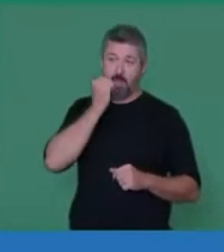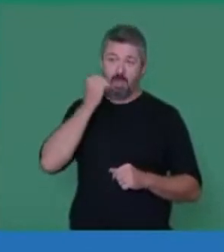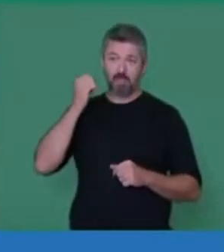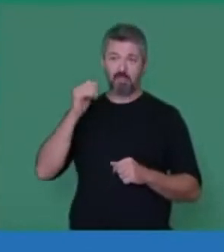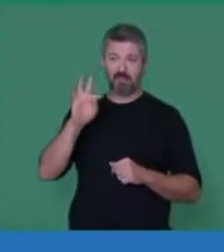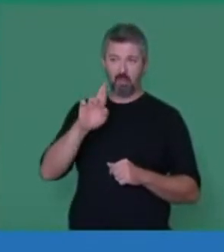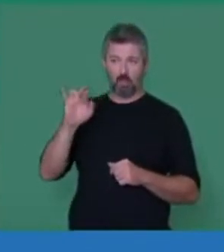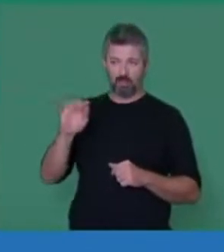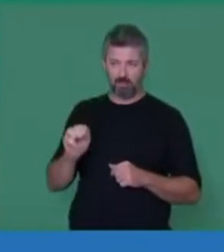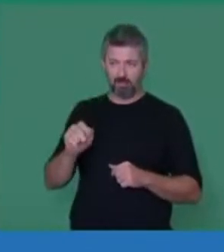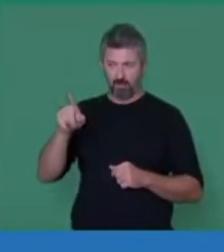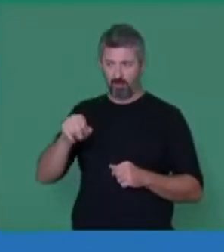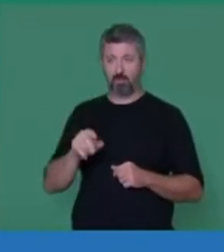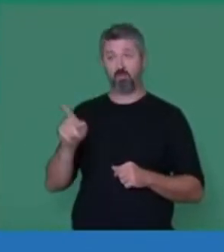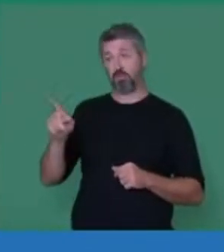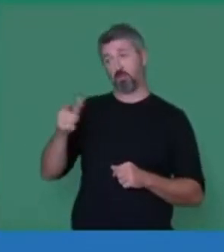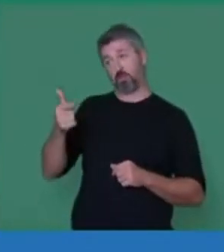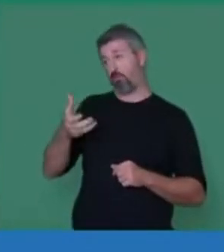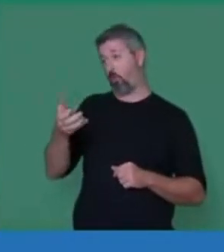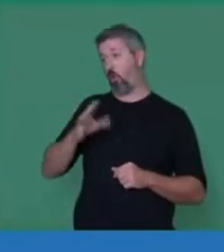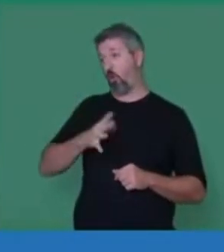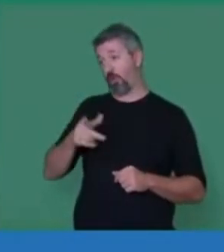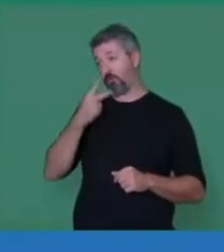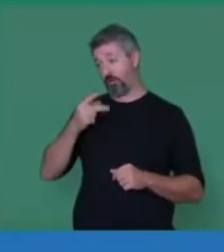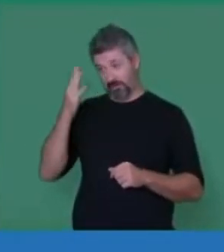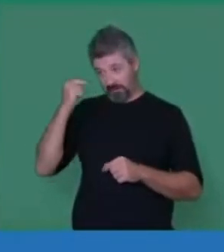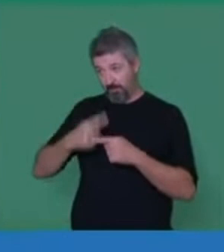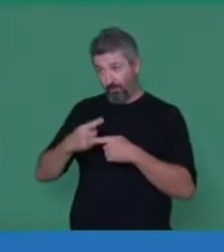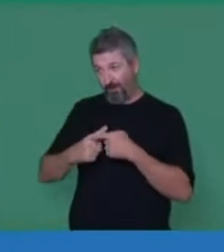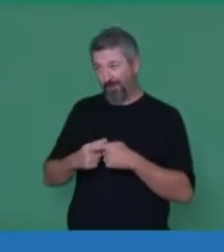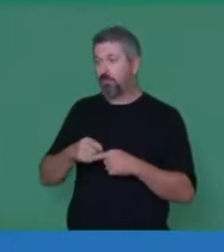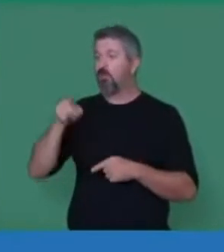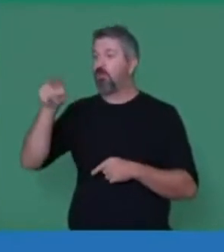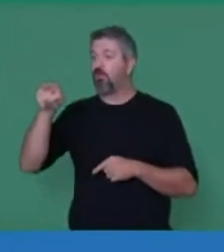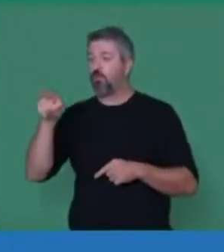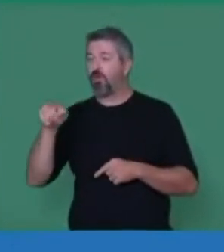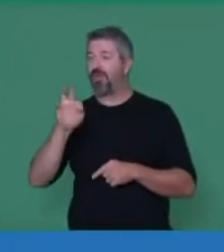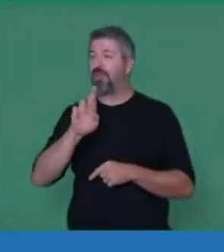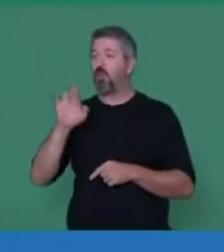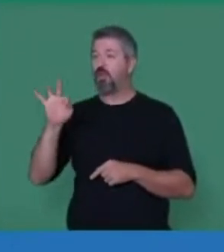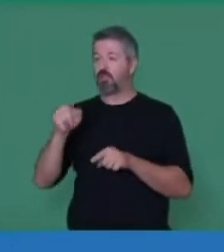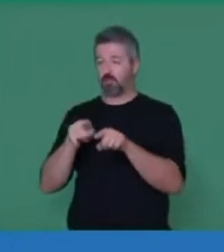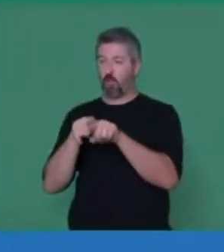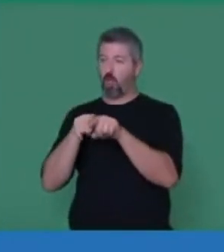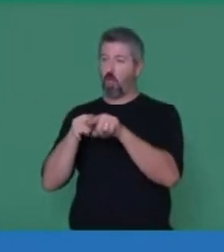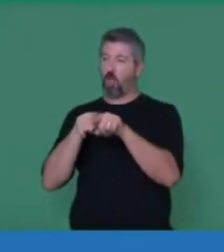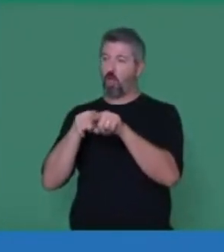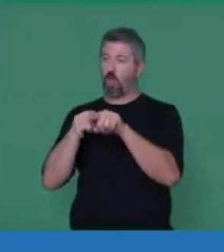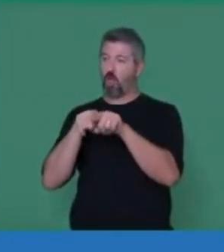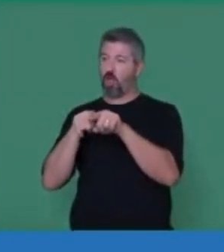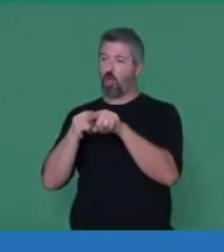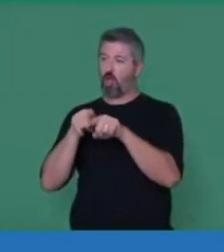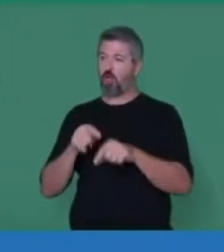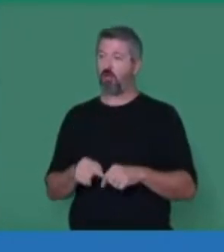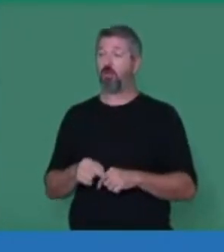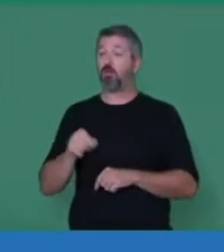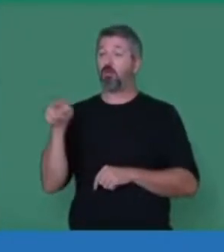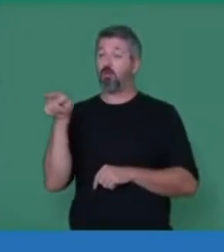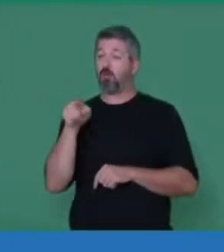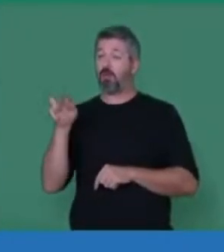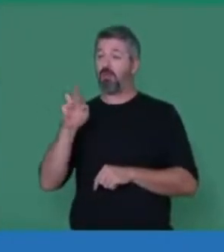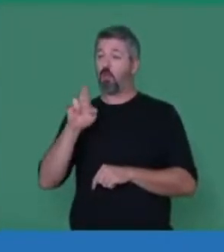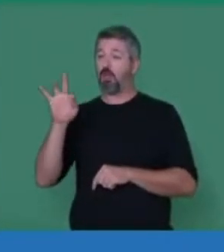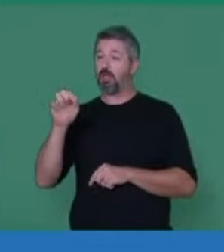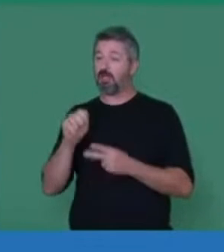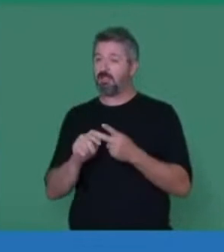foi homem o suficiente de dizer que Hamas é terrorista. Sabe por quê? Porque você e o terrorismo andam assim, ó. Você é o terrorista lista